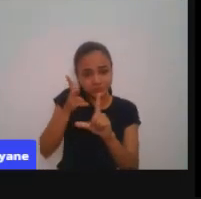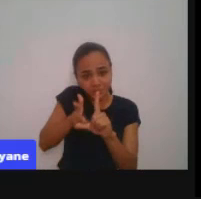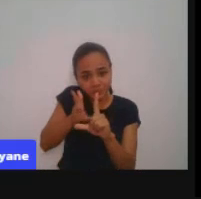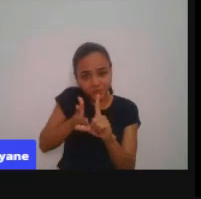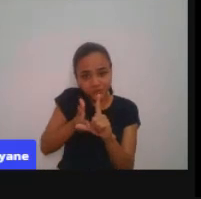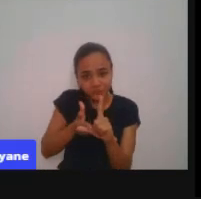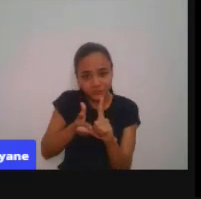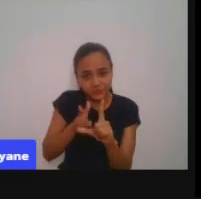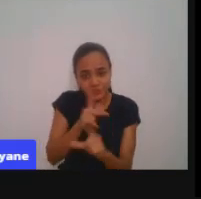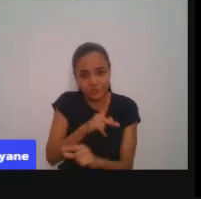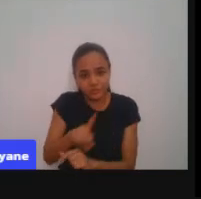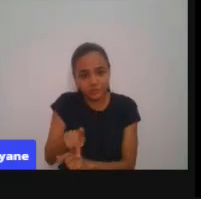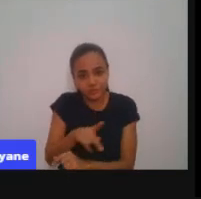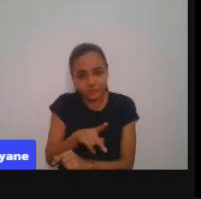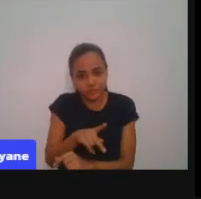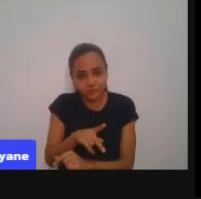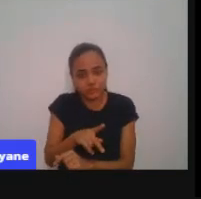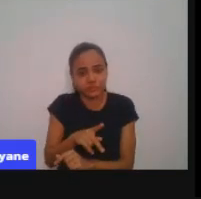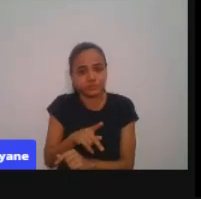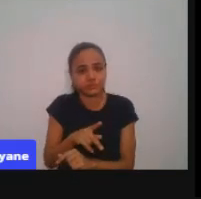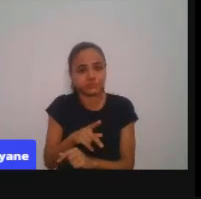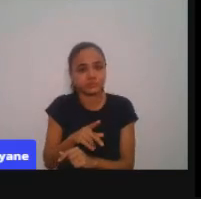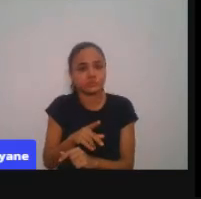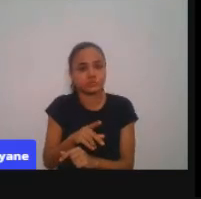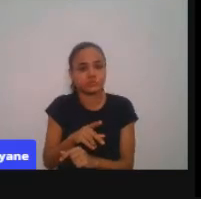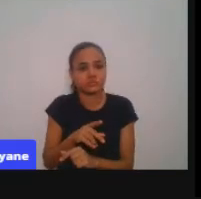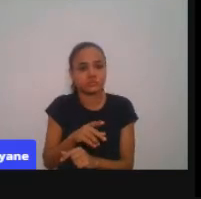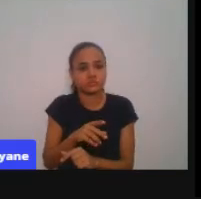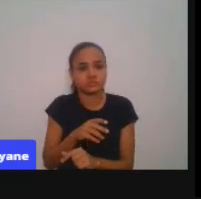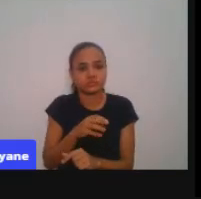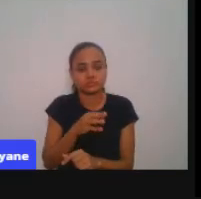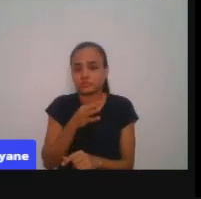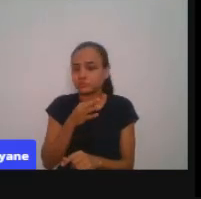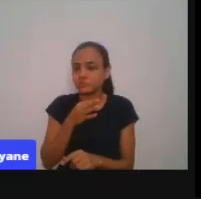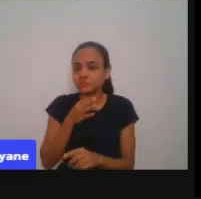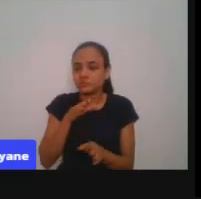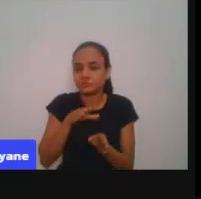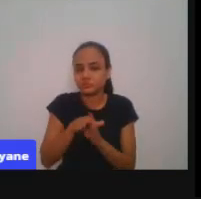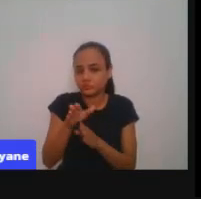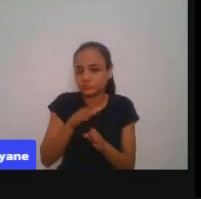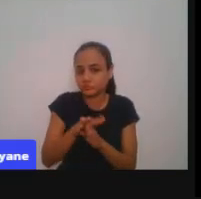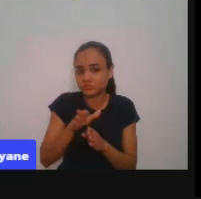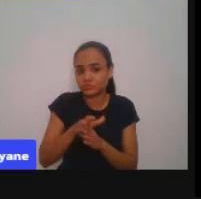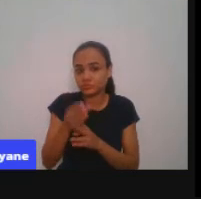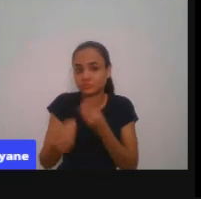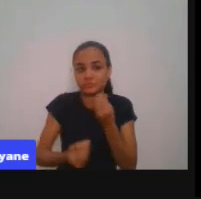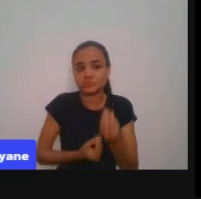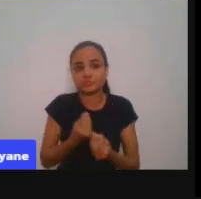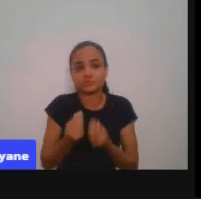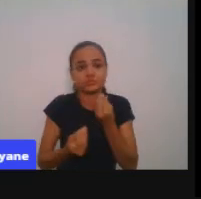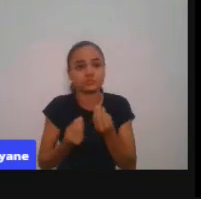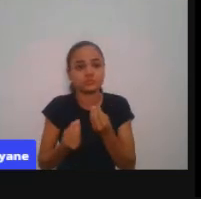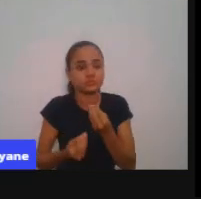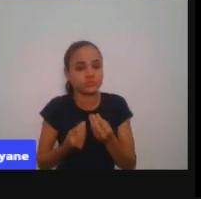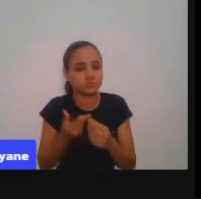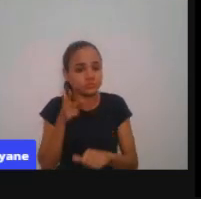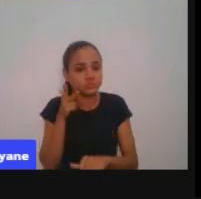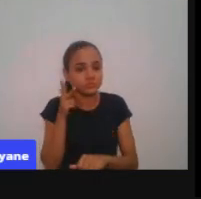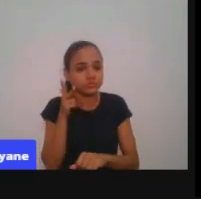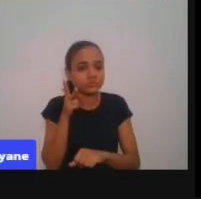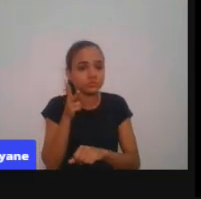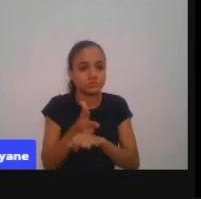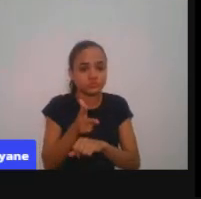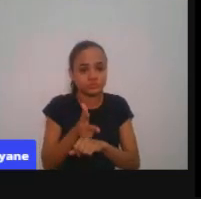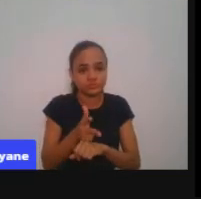gente, vão dar várias dicas de como produzir vídeos. Como que eu vou utilizar a tecnologia que estamos utilizando agora, né, para fazer